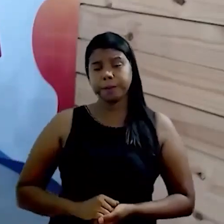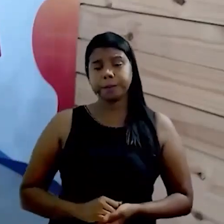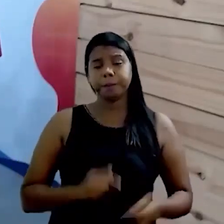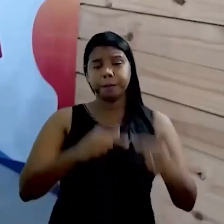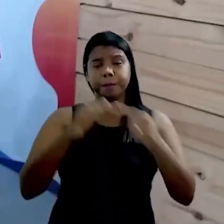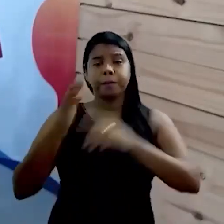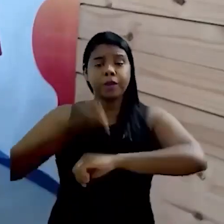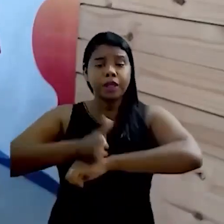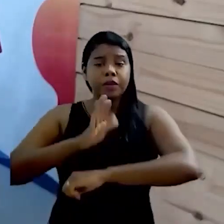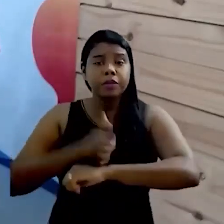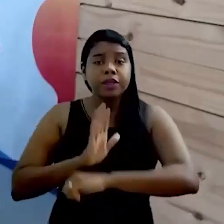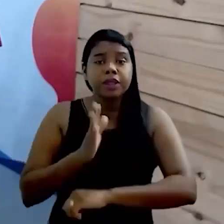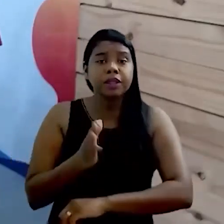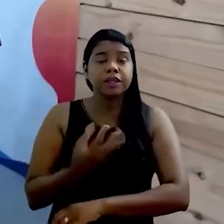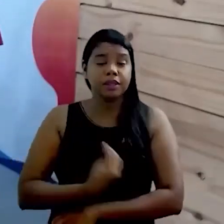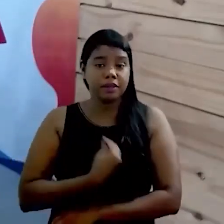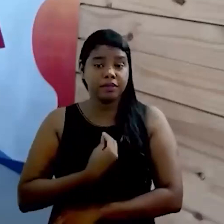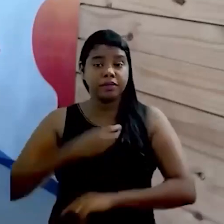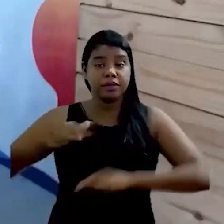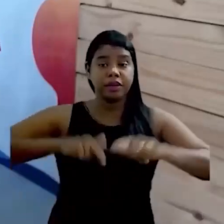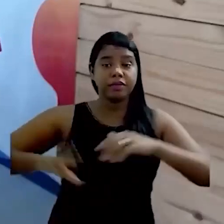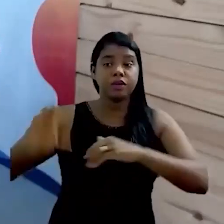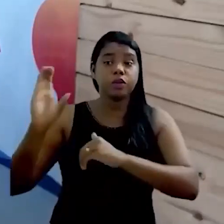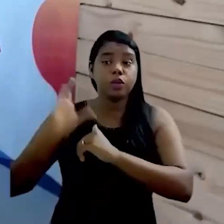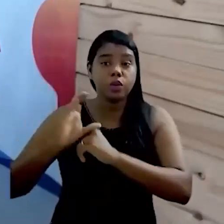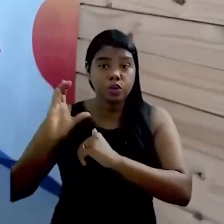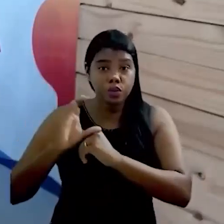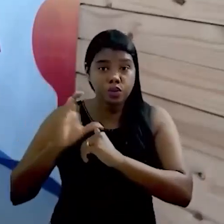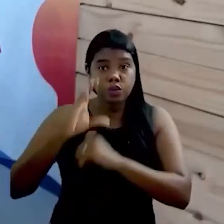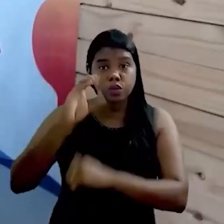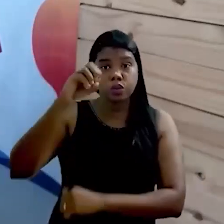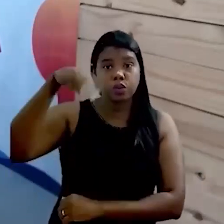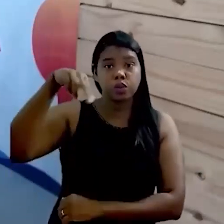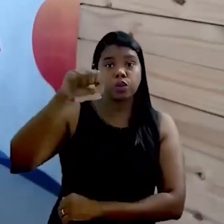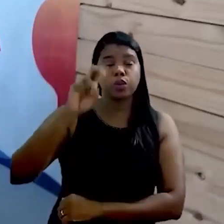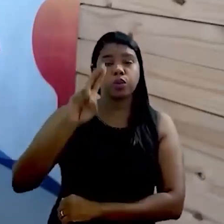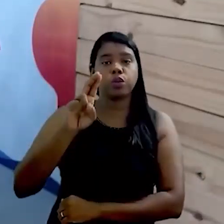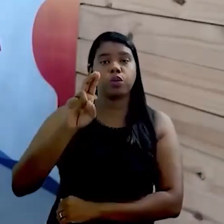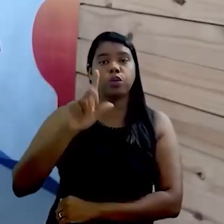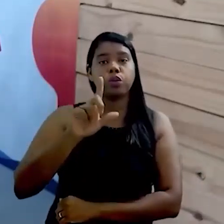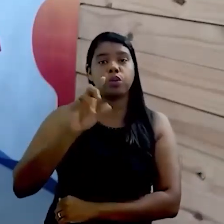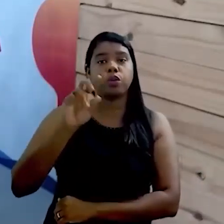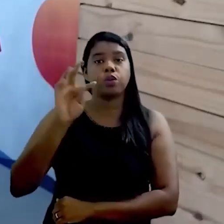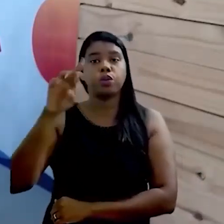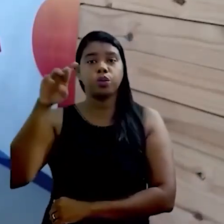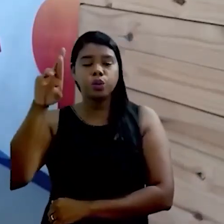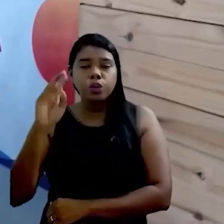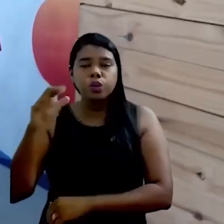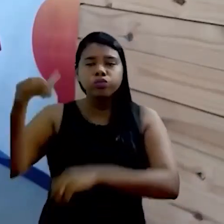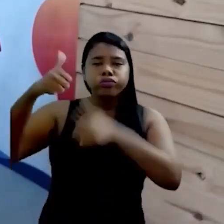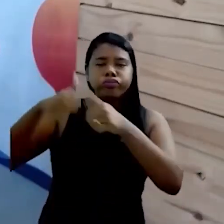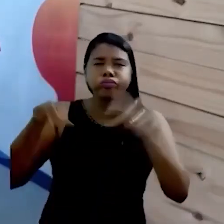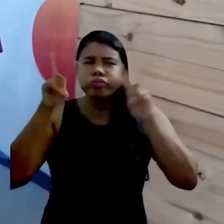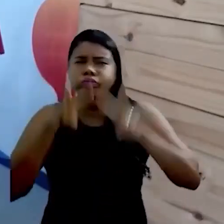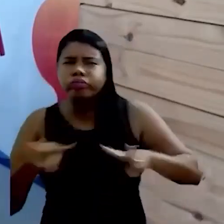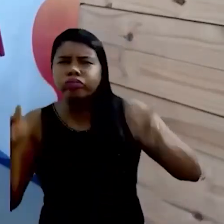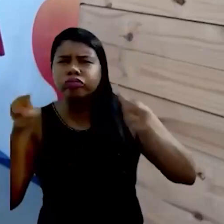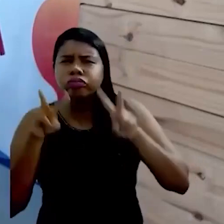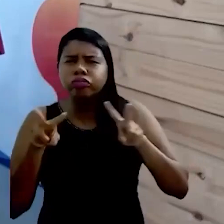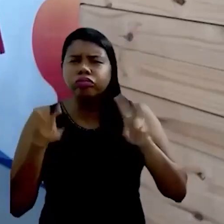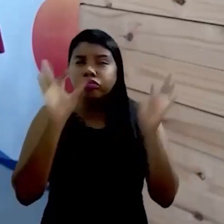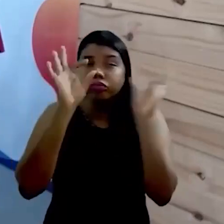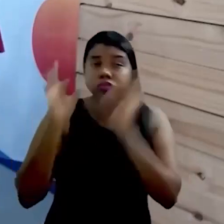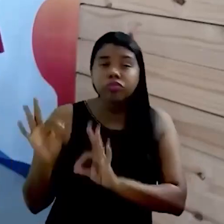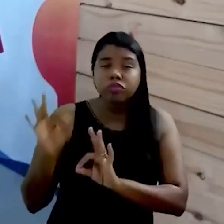na prática, no dia a dia. Então, o consultor, ele tem que ter esse olhar muito apurado, muito analítico também, de observar se o que é